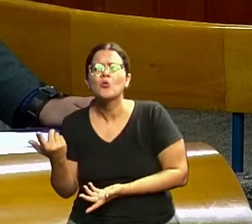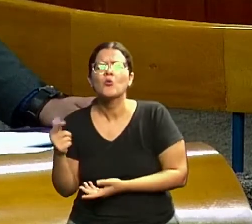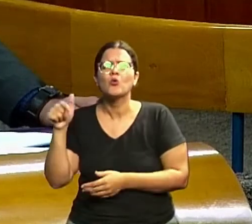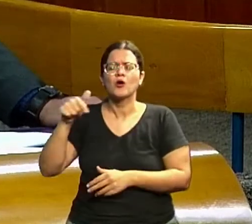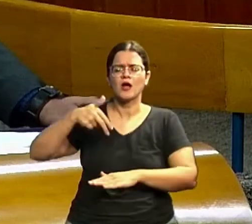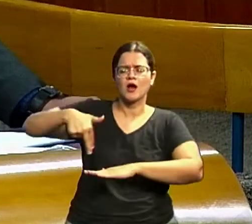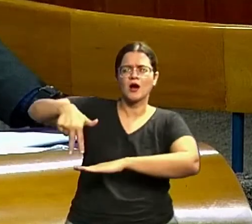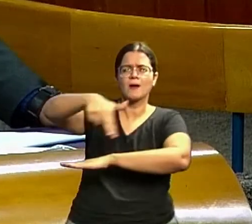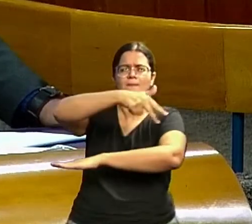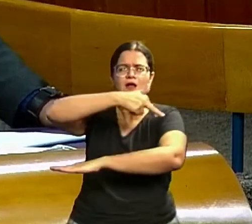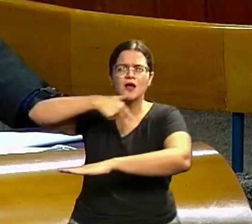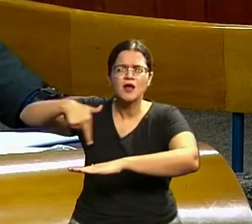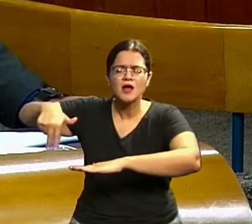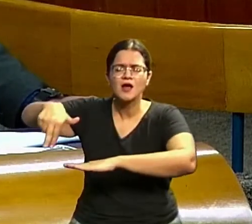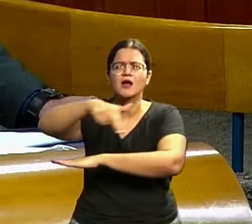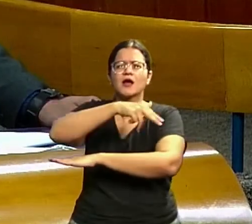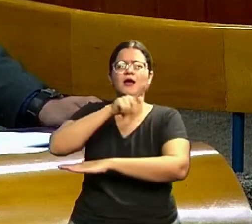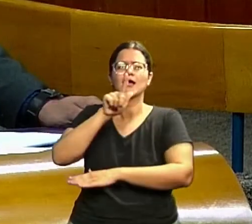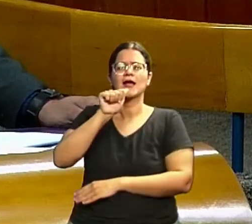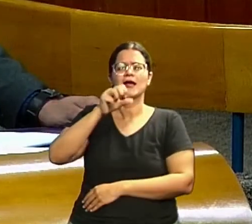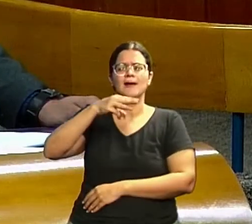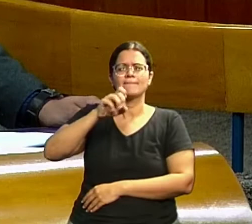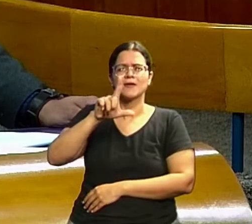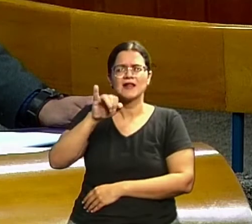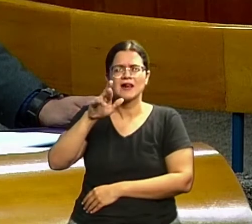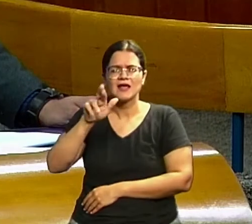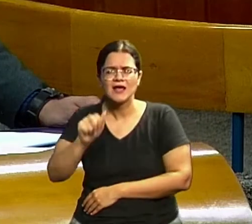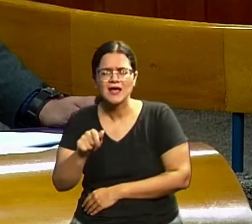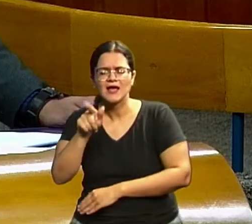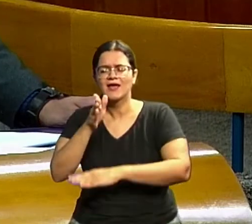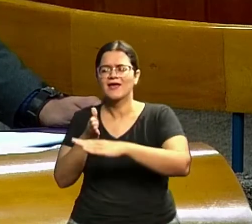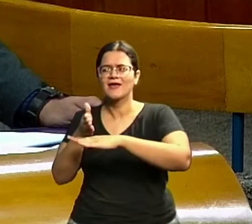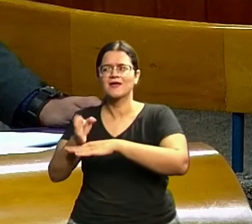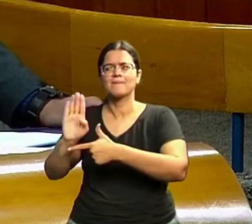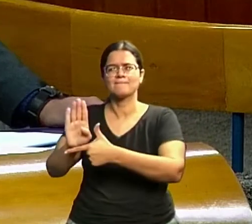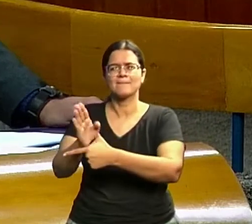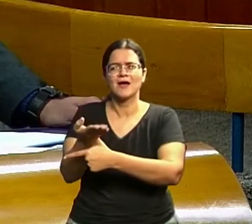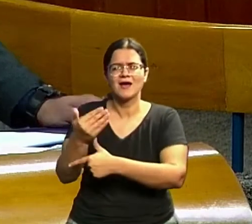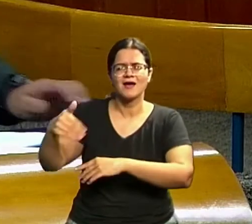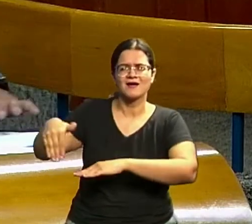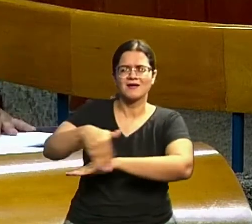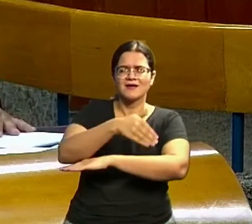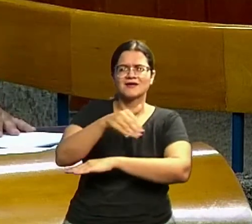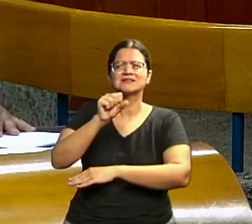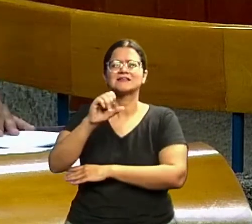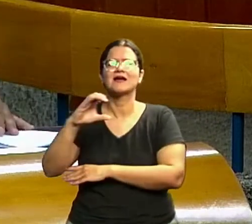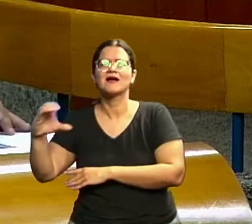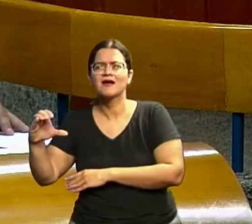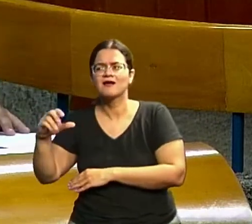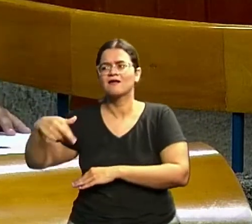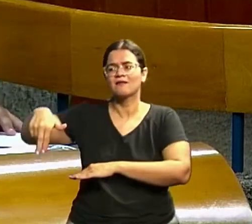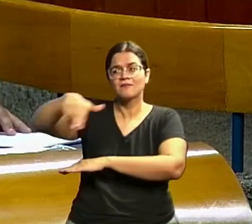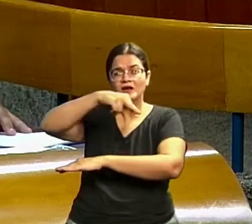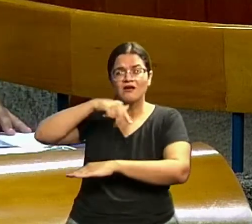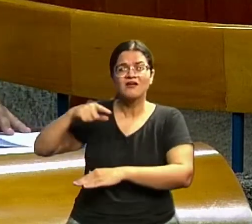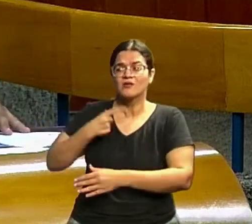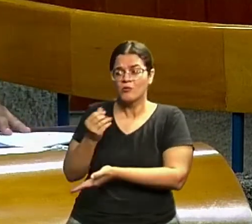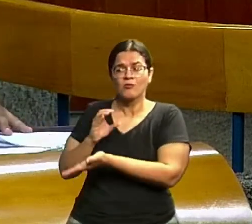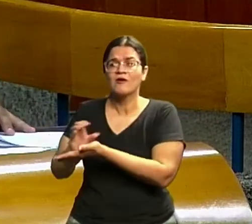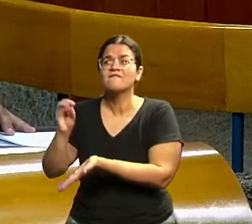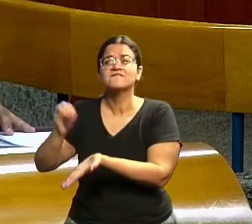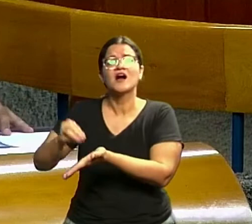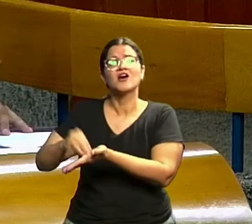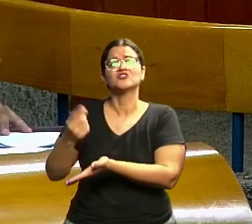pista caminhada daquela Avenida Gameleiros que liga ali a entrada do bairro com a cidade de Senador Canedo, e tantas